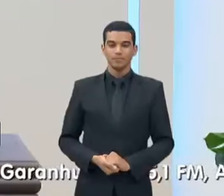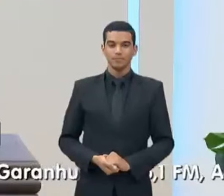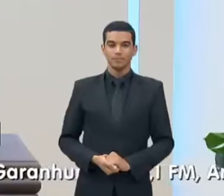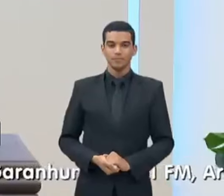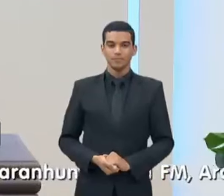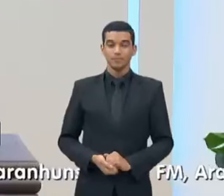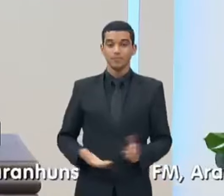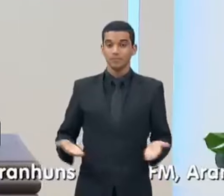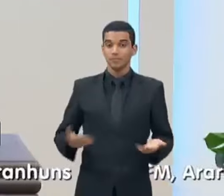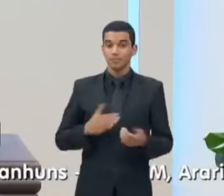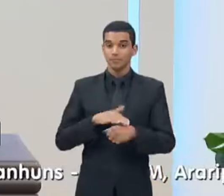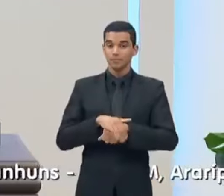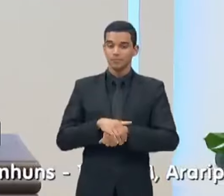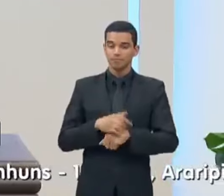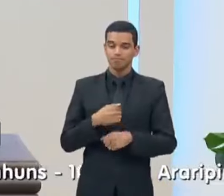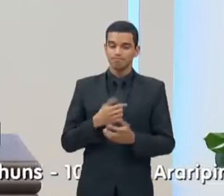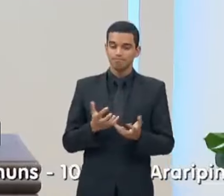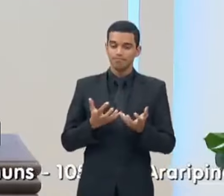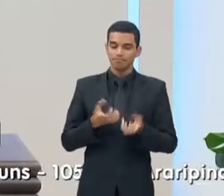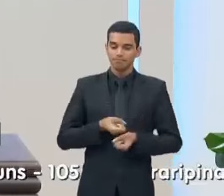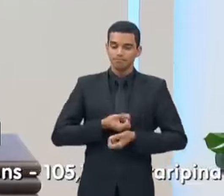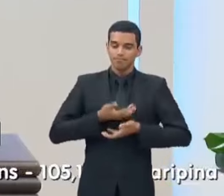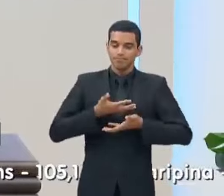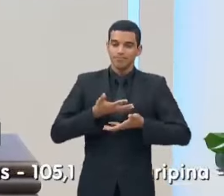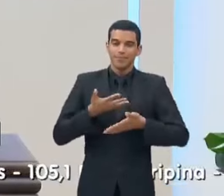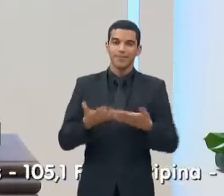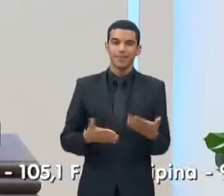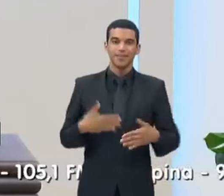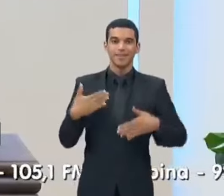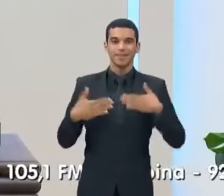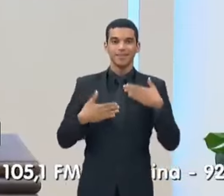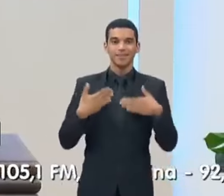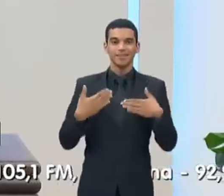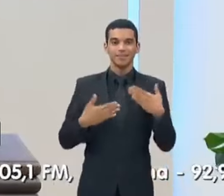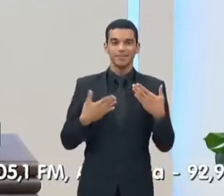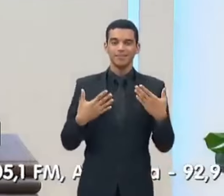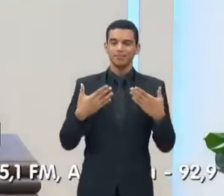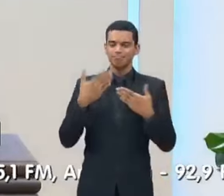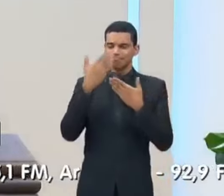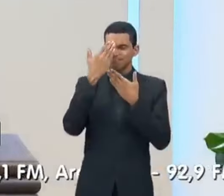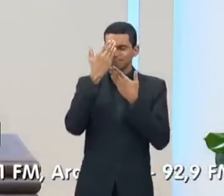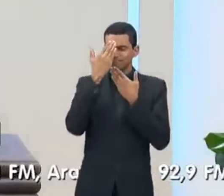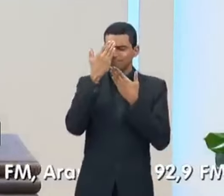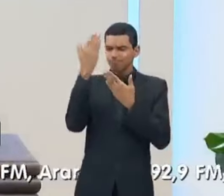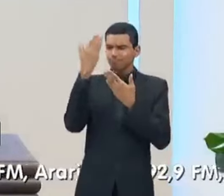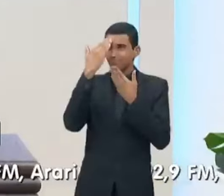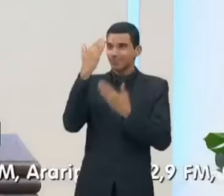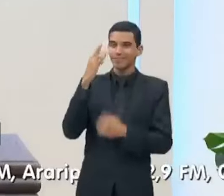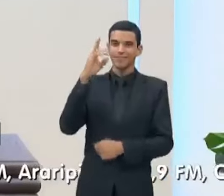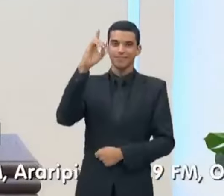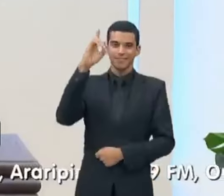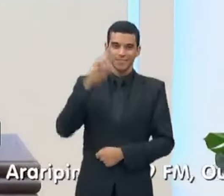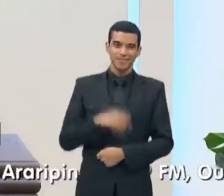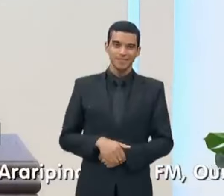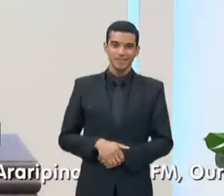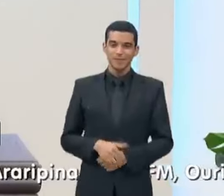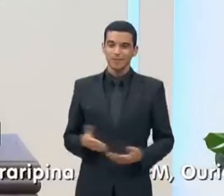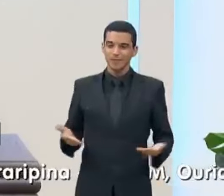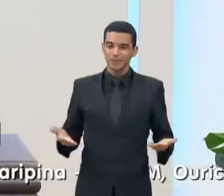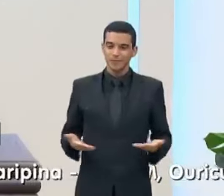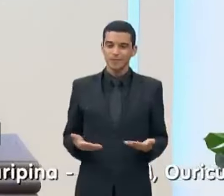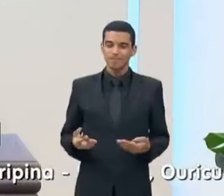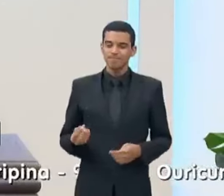externar o nosso sentimento de alegria, de muita gratidão a Deus por esta